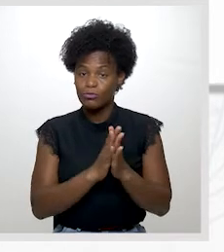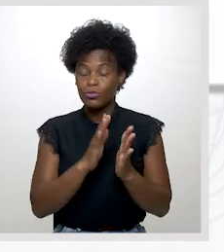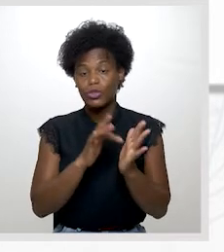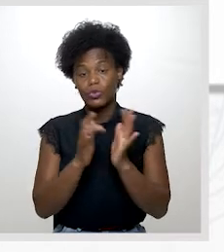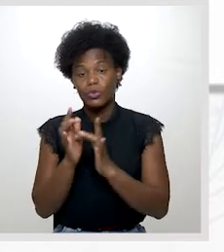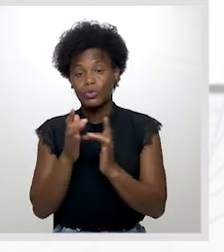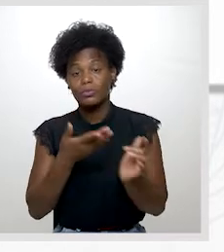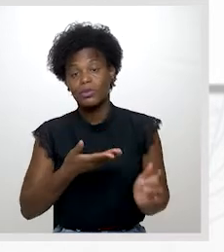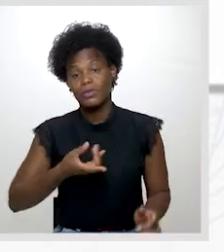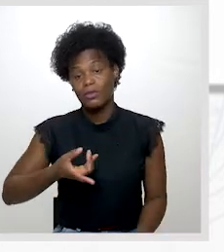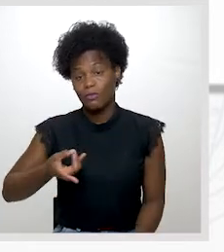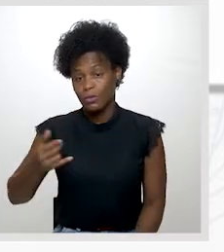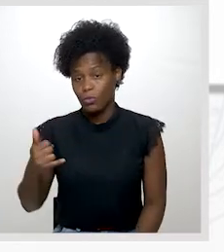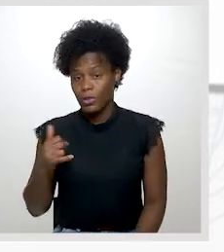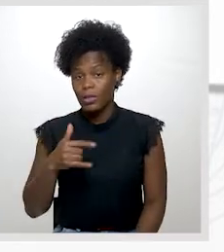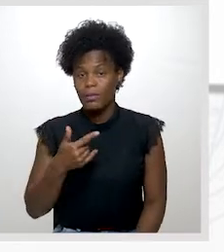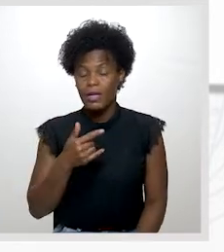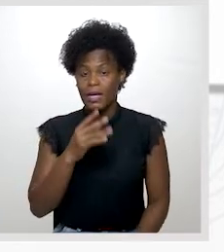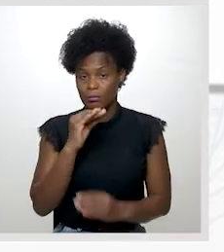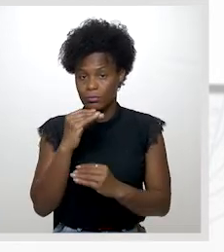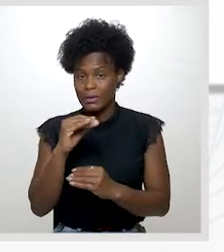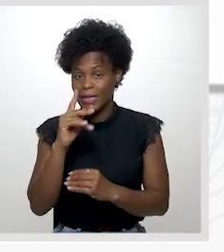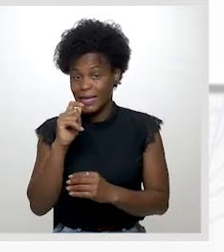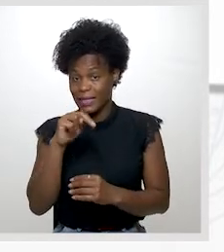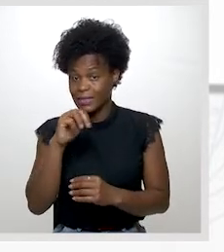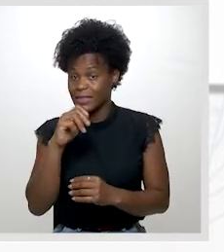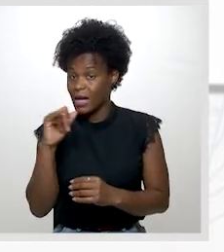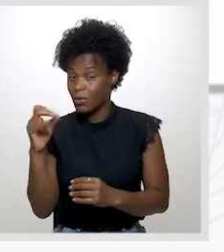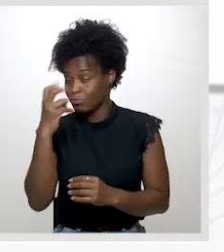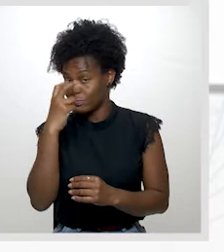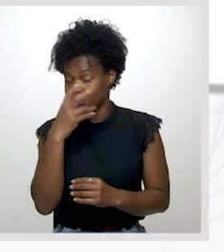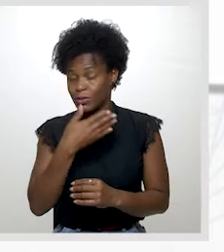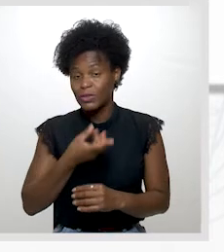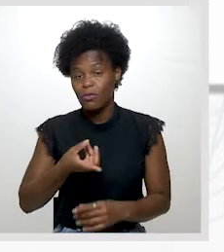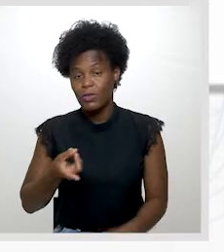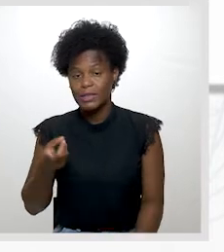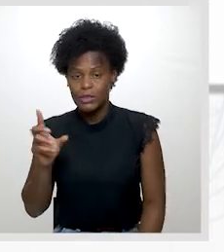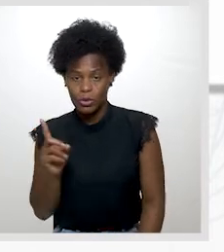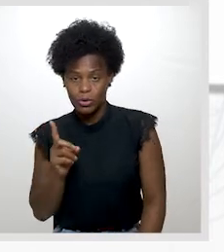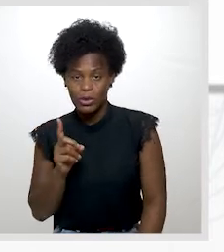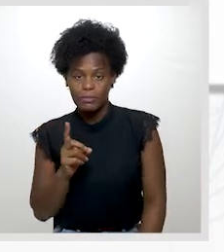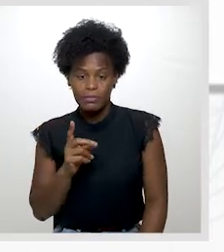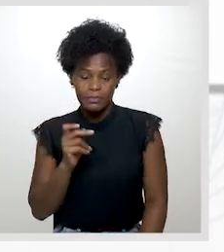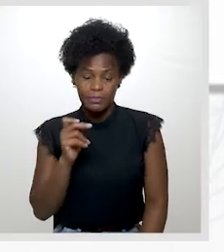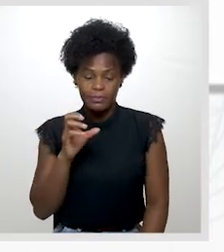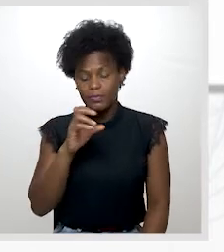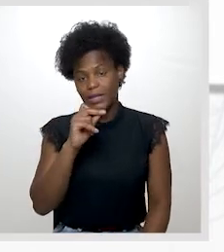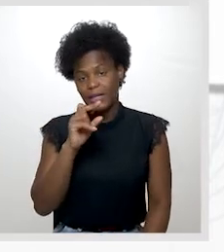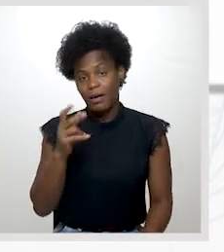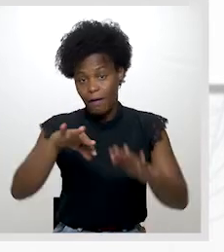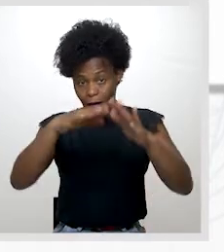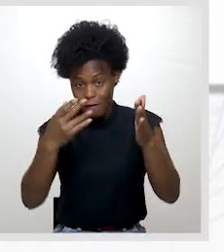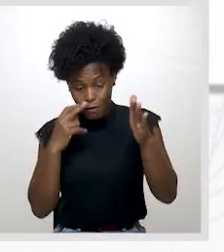de 1992, Ensaio sobre a Cegueira, de 1996, A Caverna,